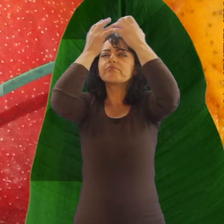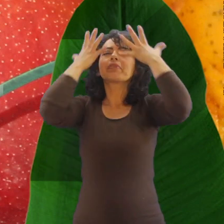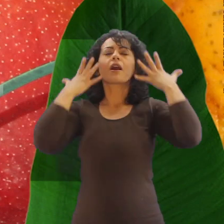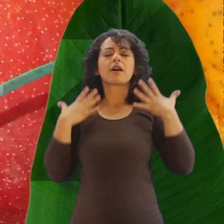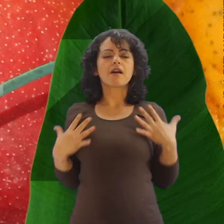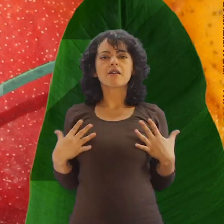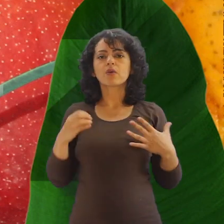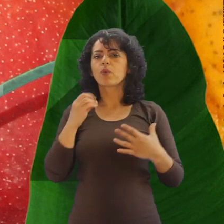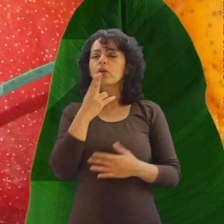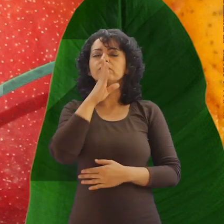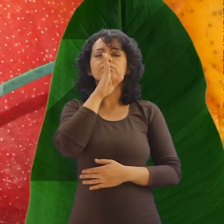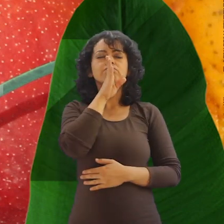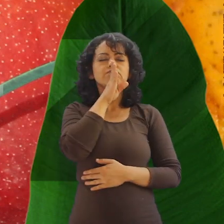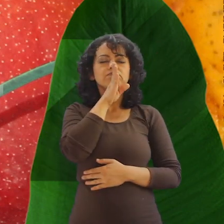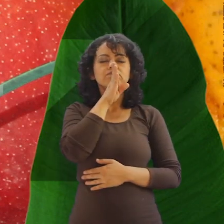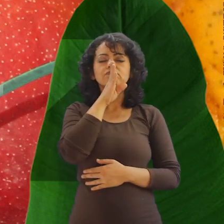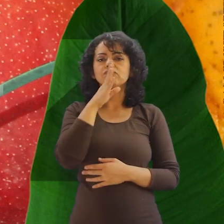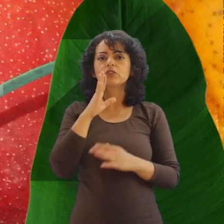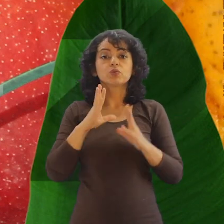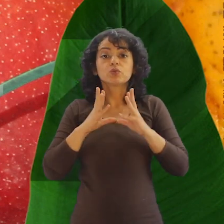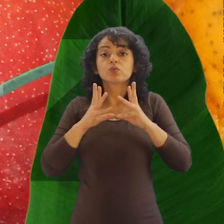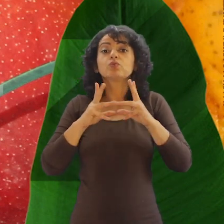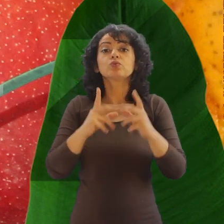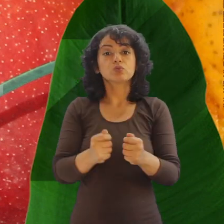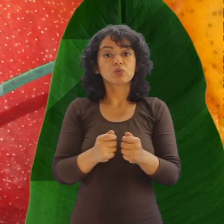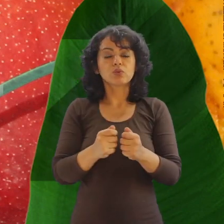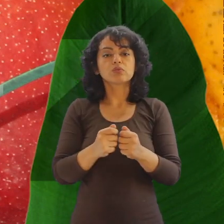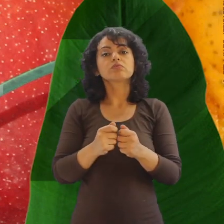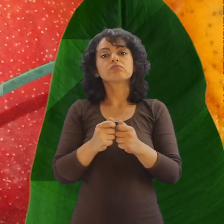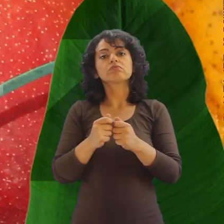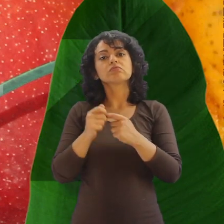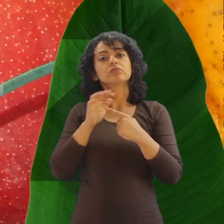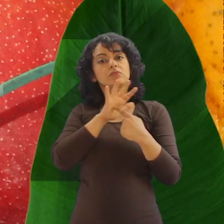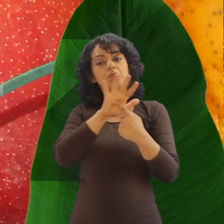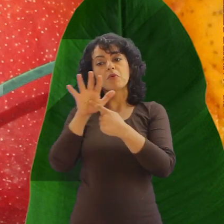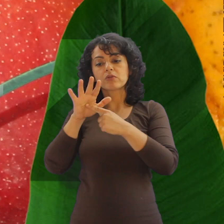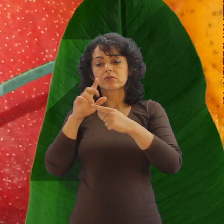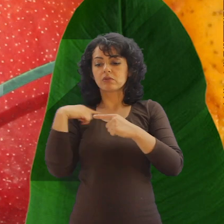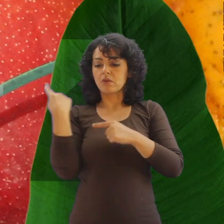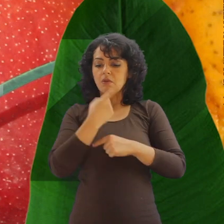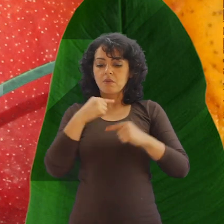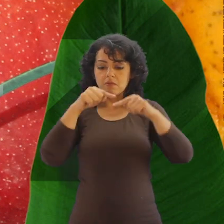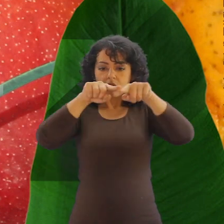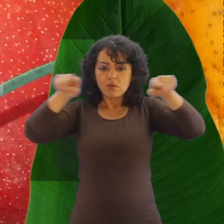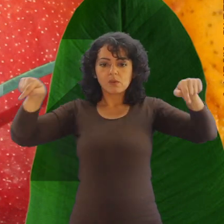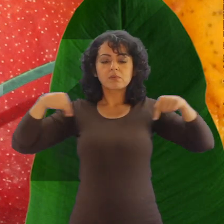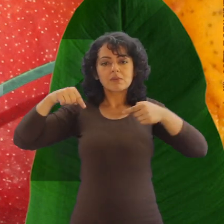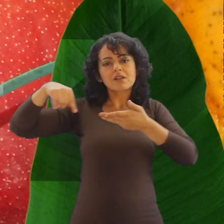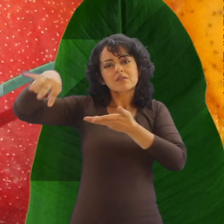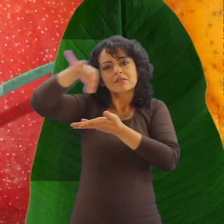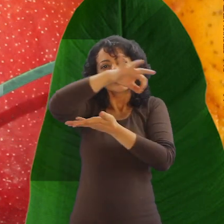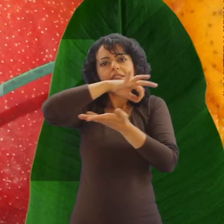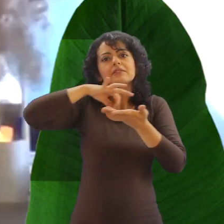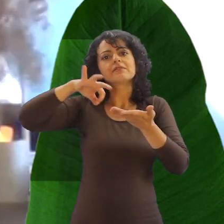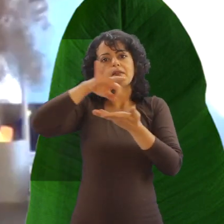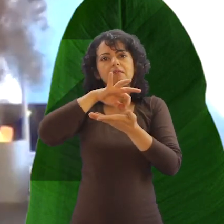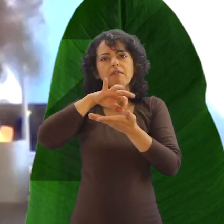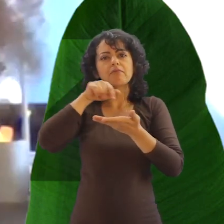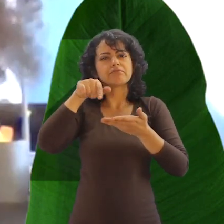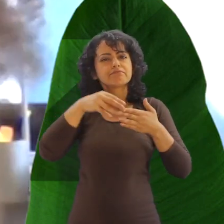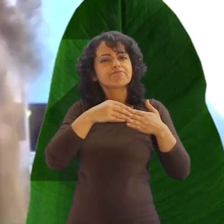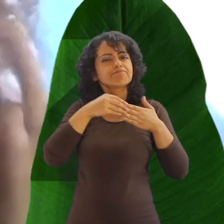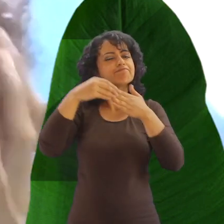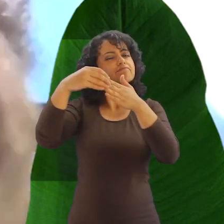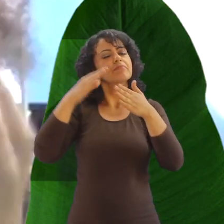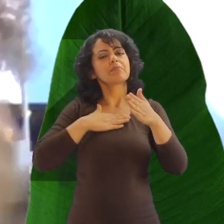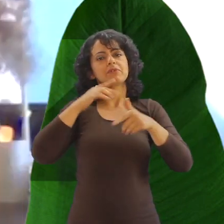me traz esse espaço e tempo sagrado. E é o que baliza também muito dos meus trabalhos. Dentro